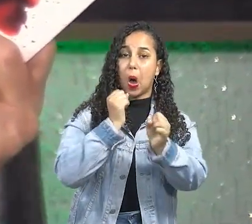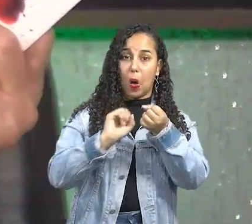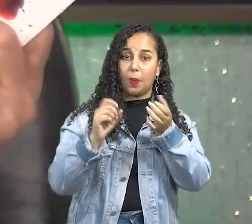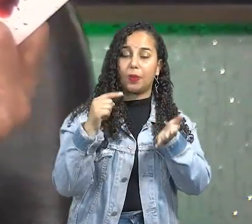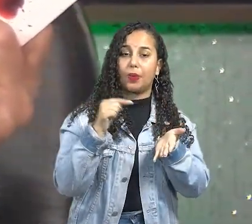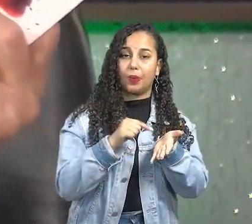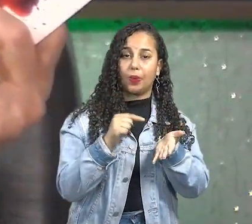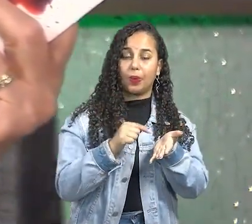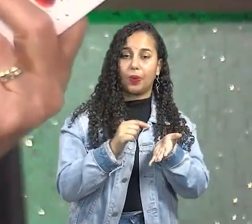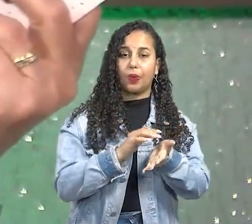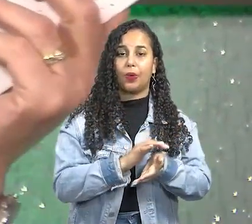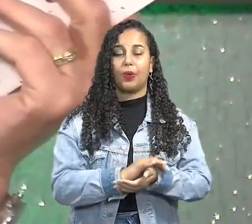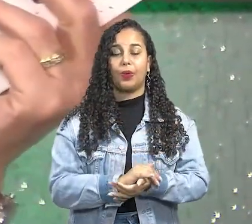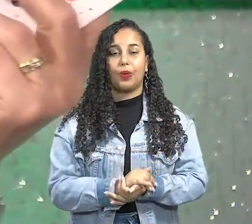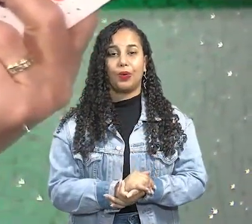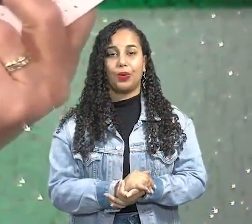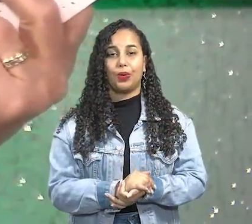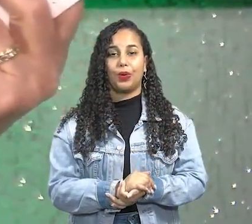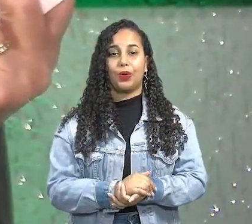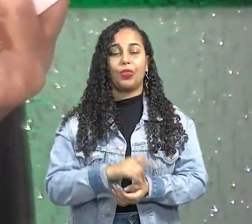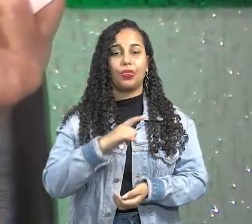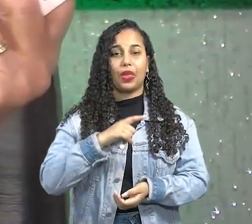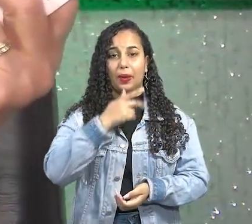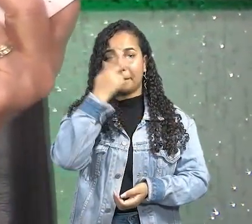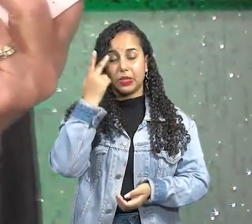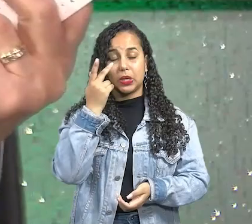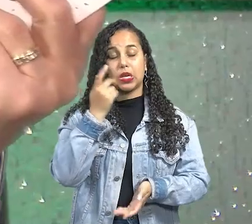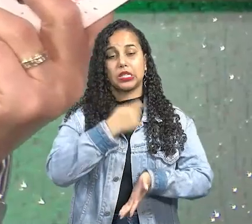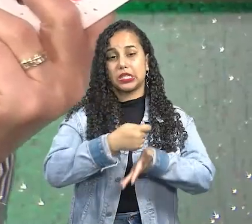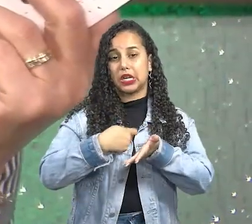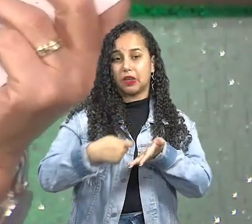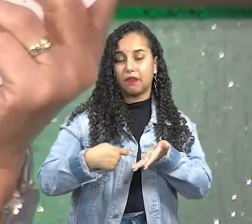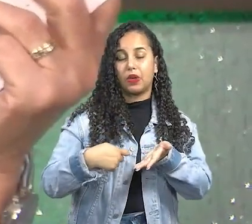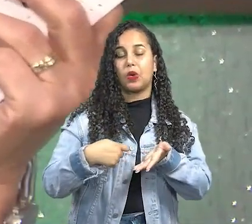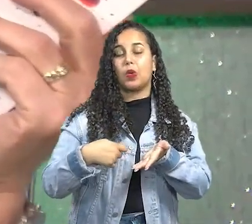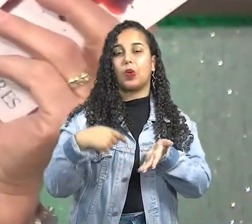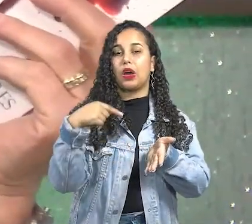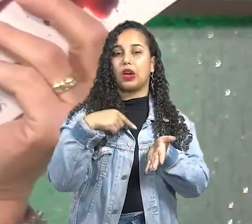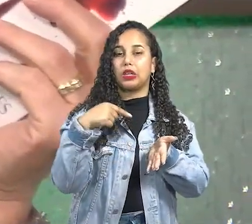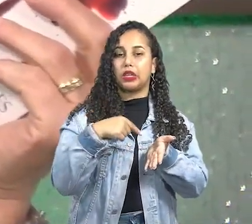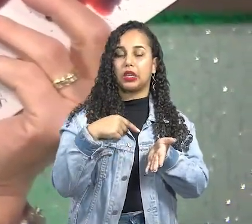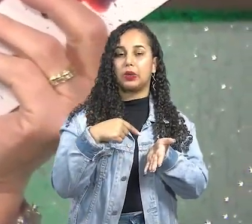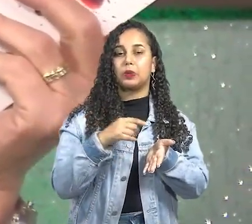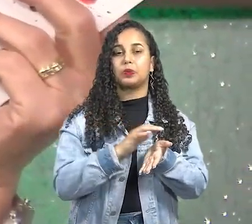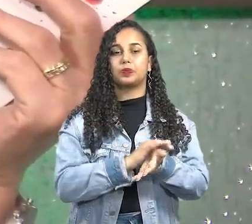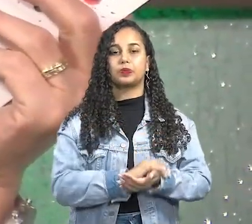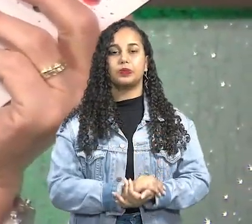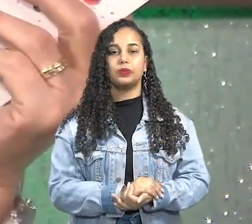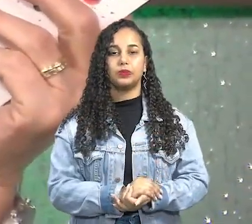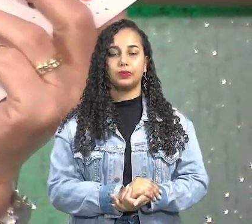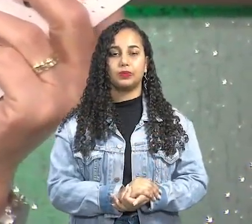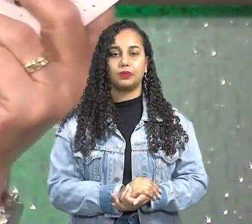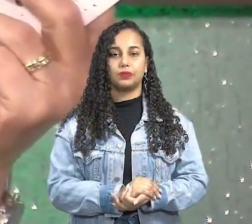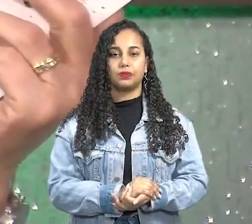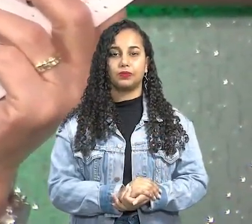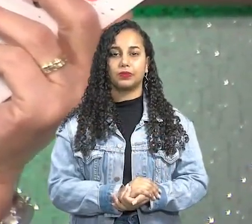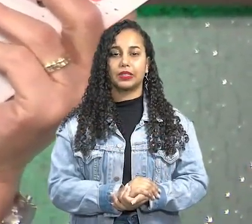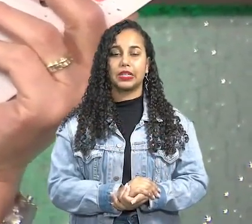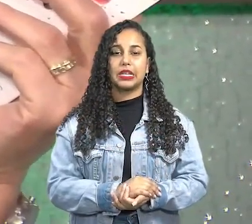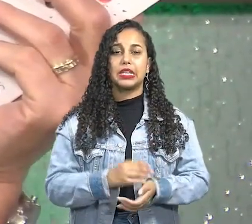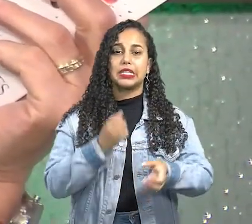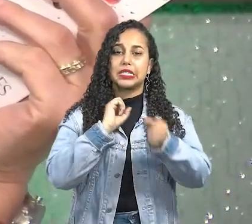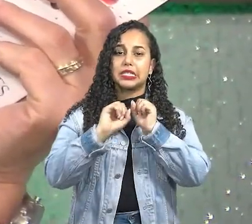aqui, Gitite, que é o compositor deste salmo, para o cantor Mor